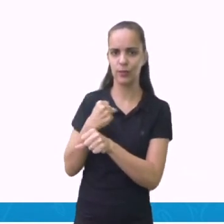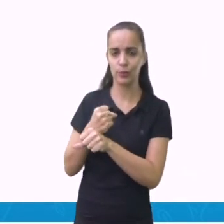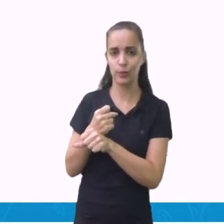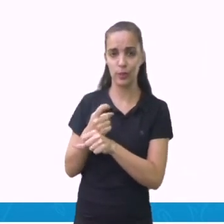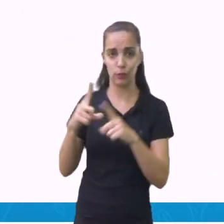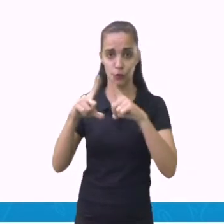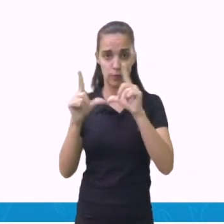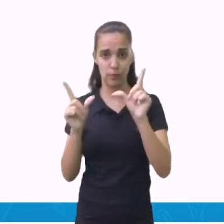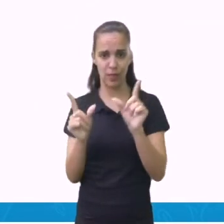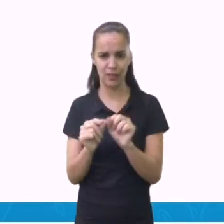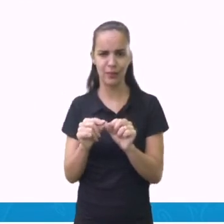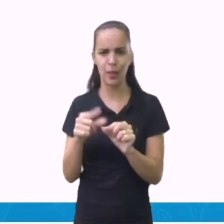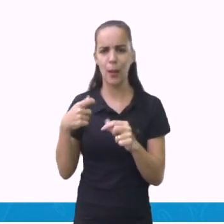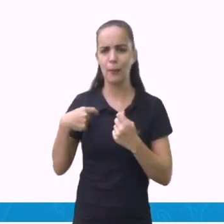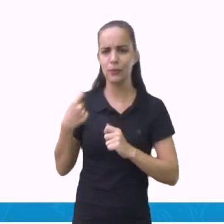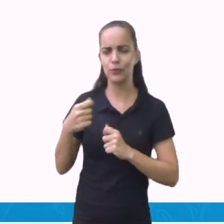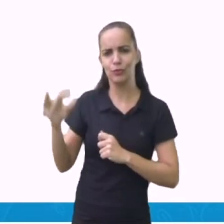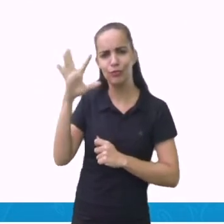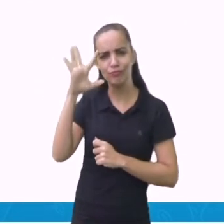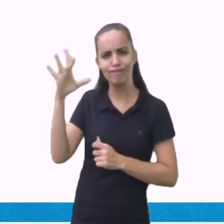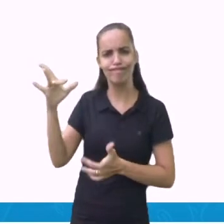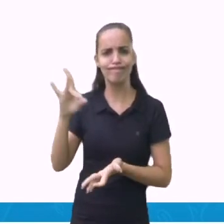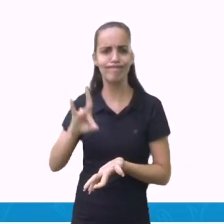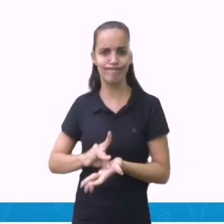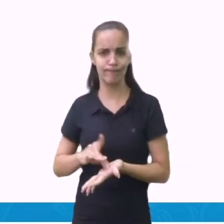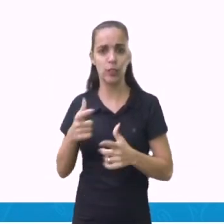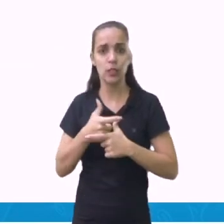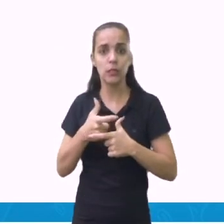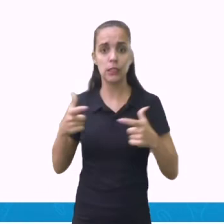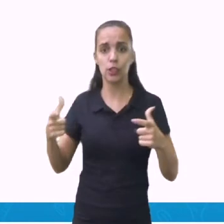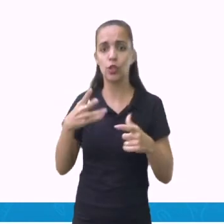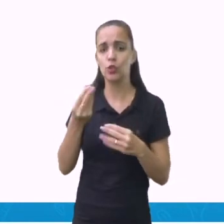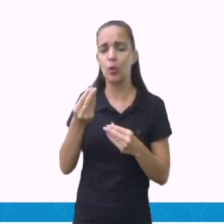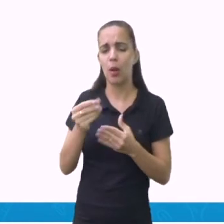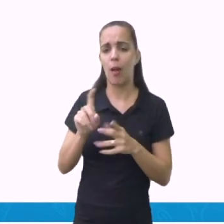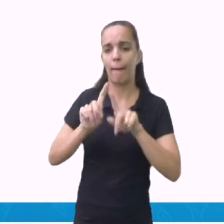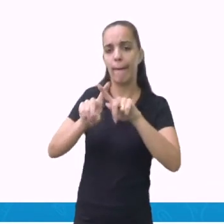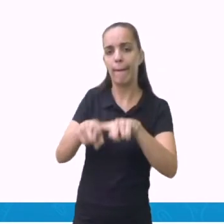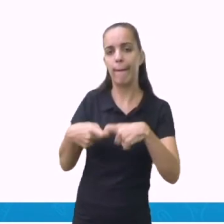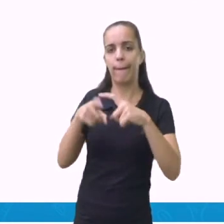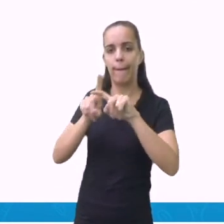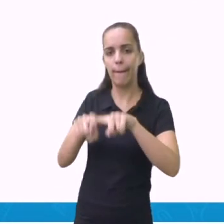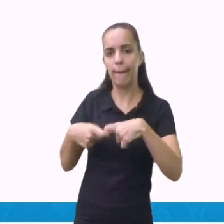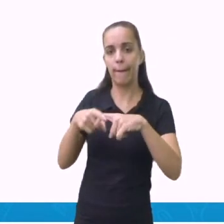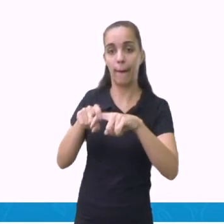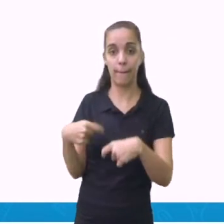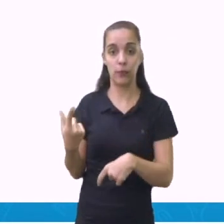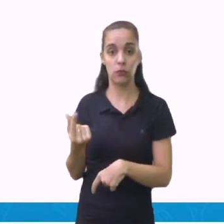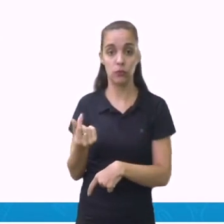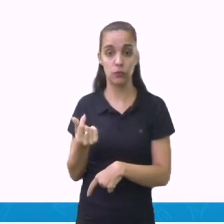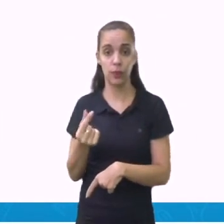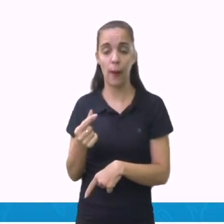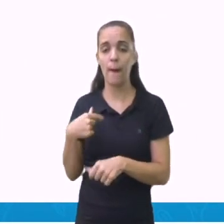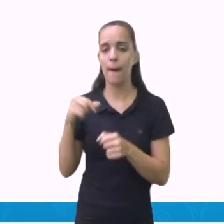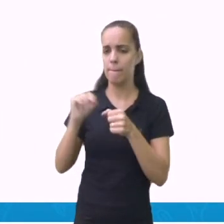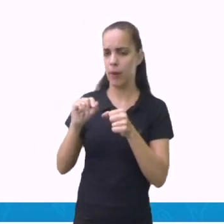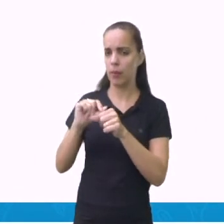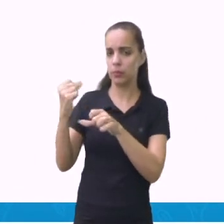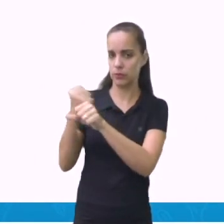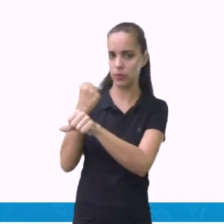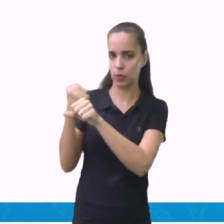exigiu a realização de um grande número de empréstimos para a execução das obras, e isso foi um